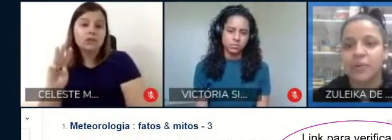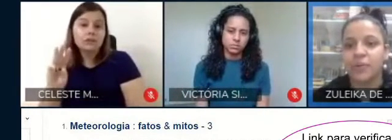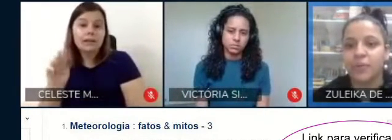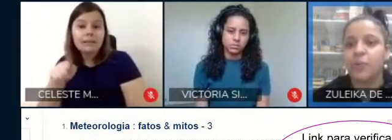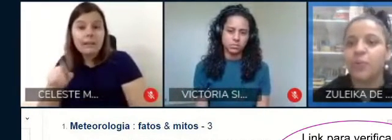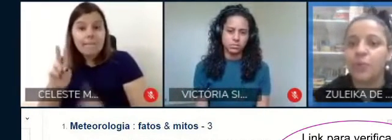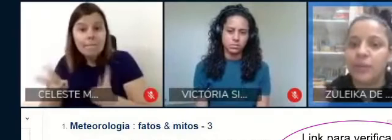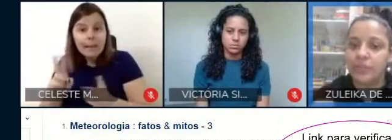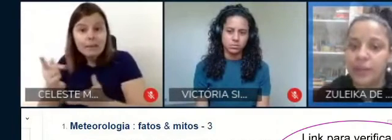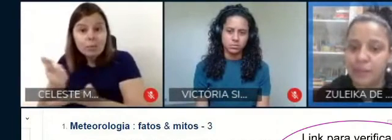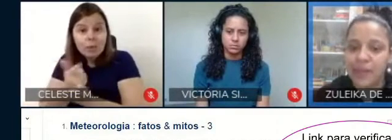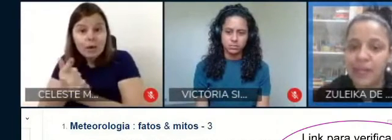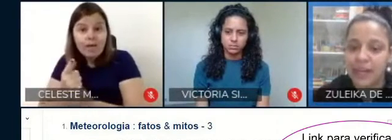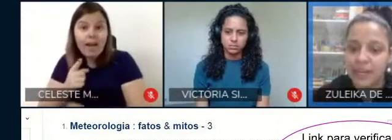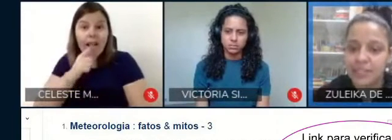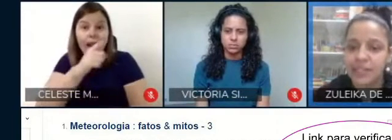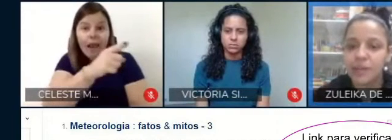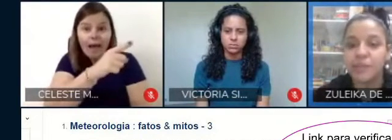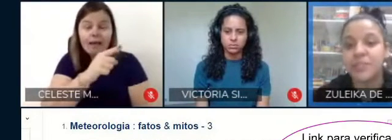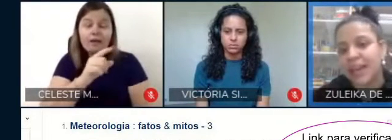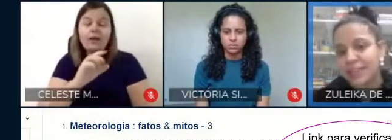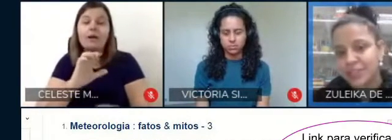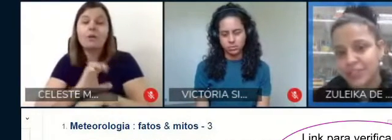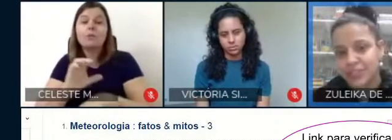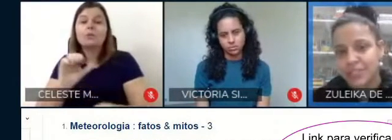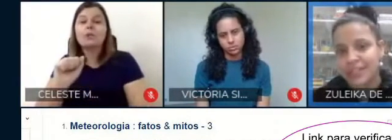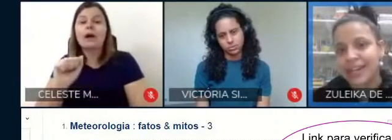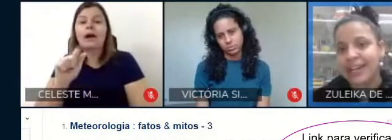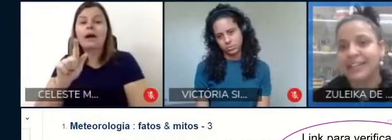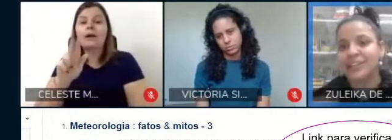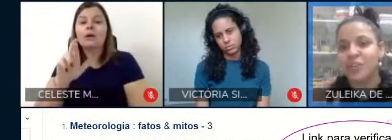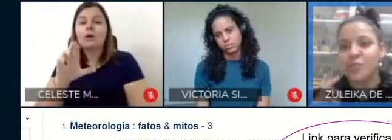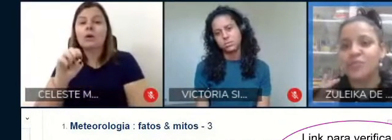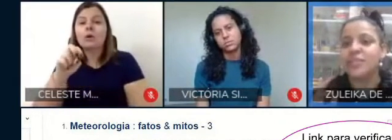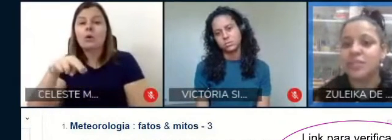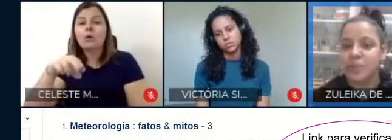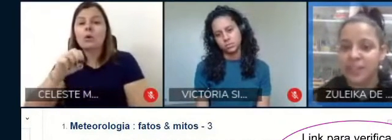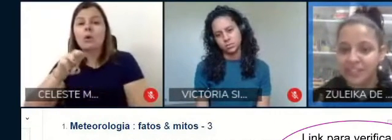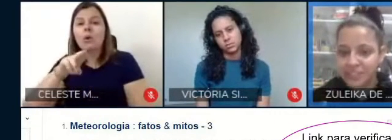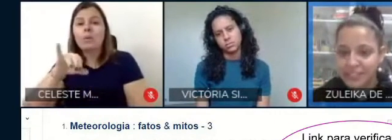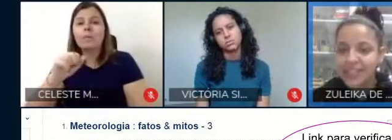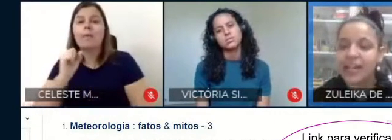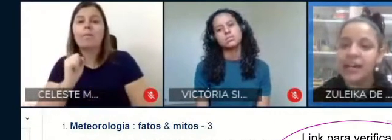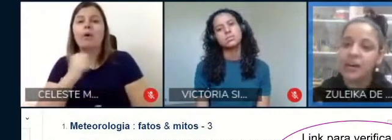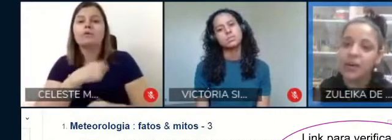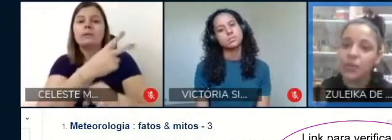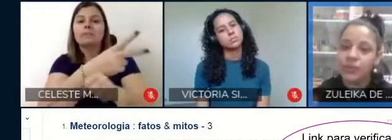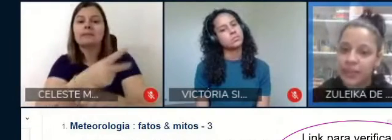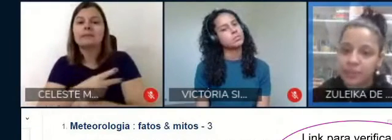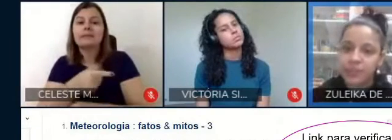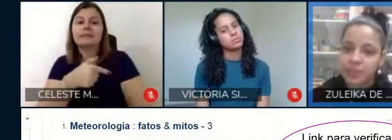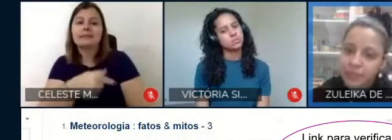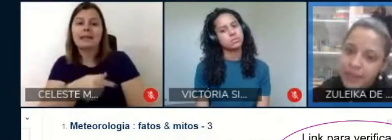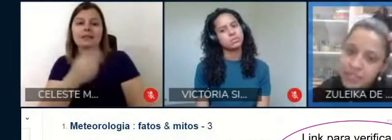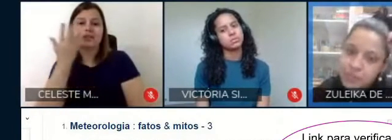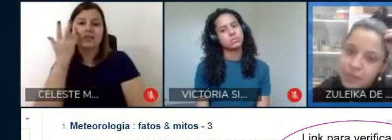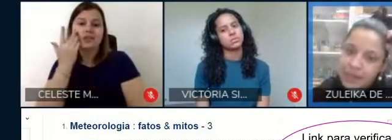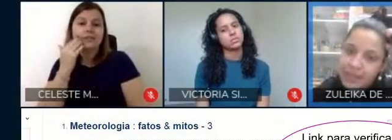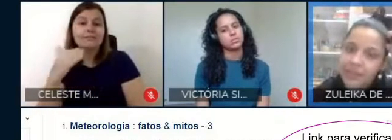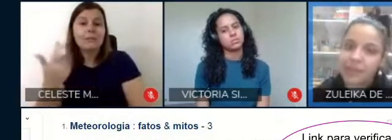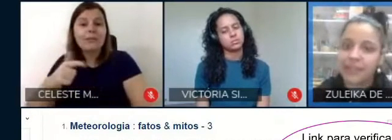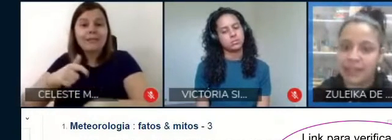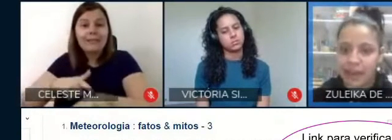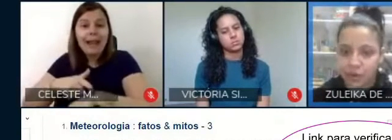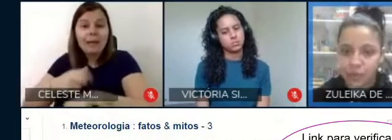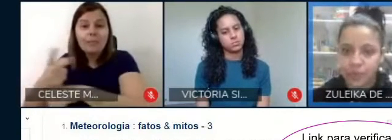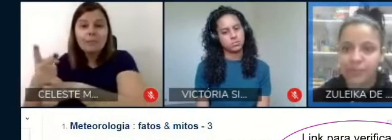permite ficar com o livro na minha casa por 7 dias. Então, como vocês podem ver, o tempo de empréstimo